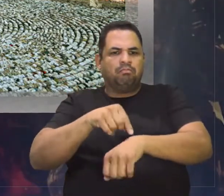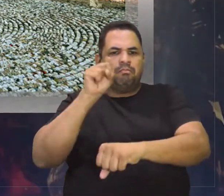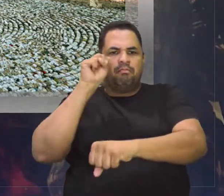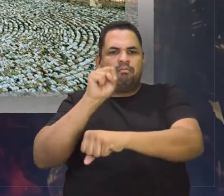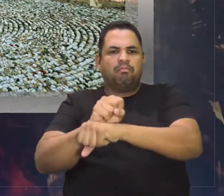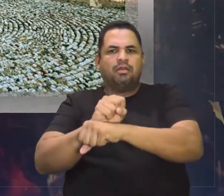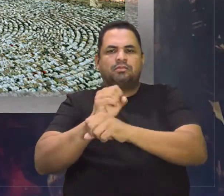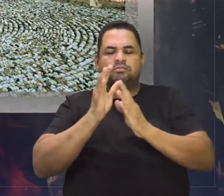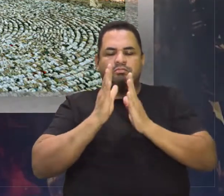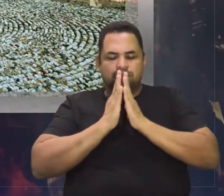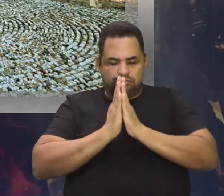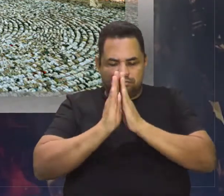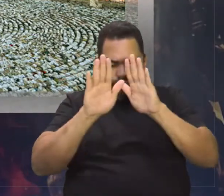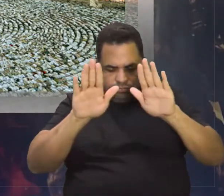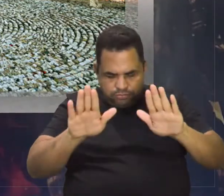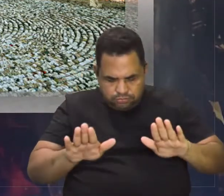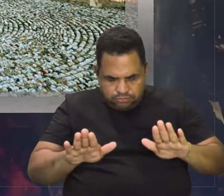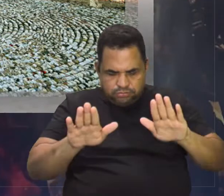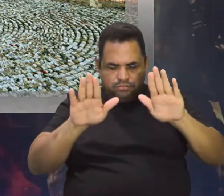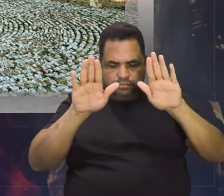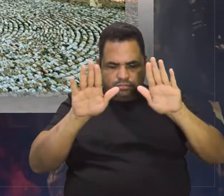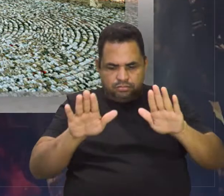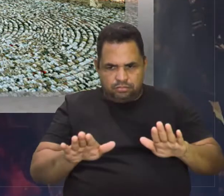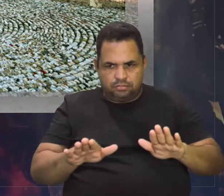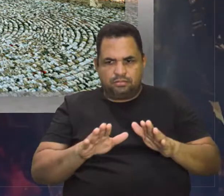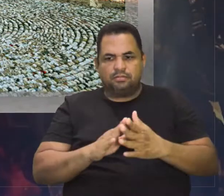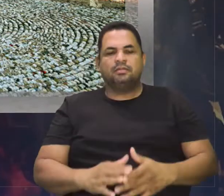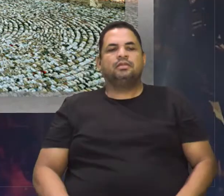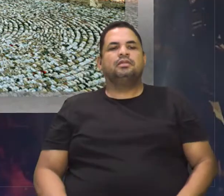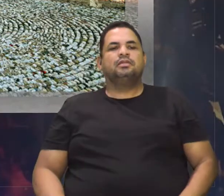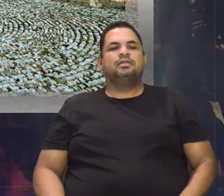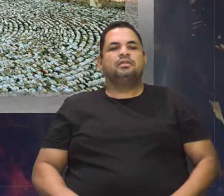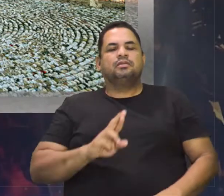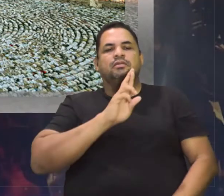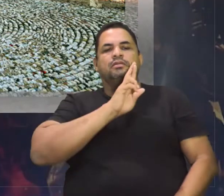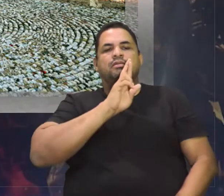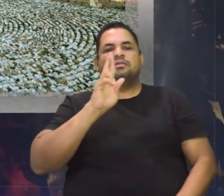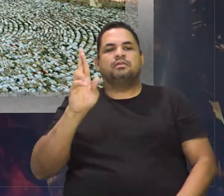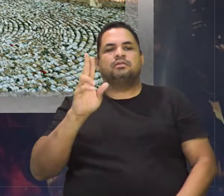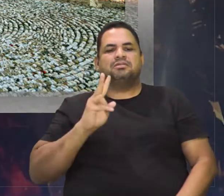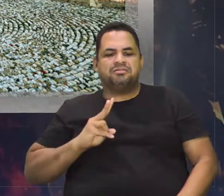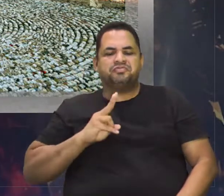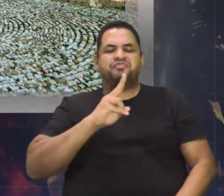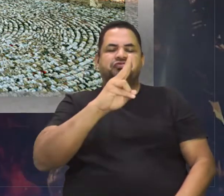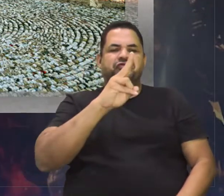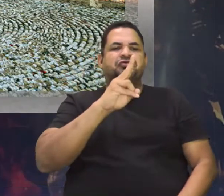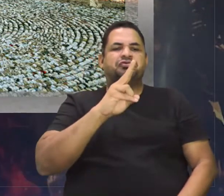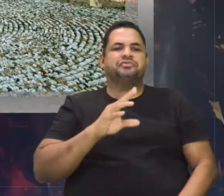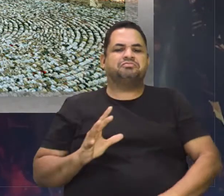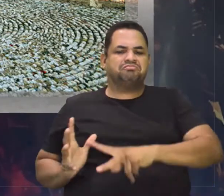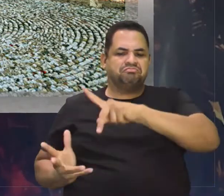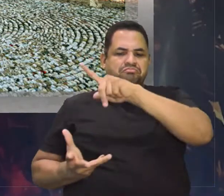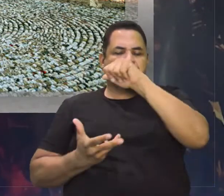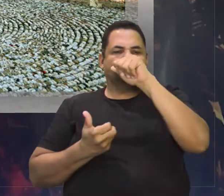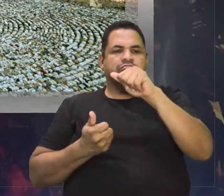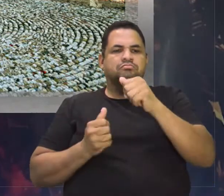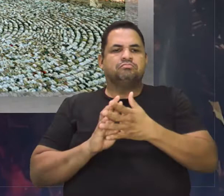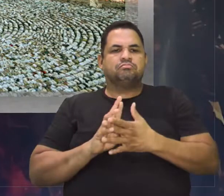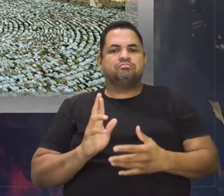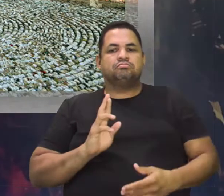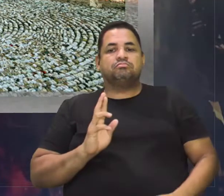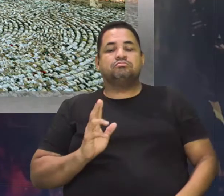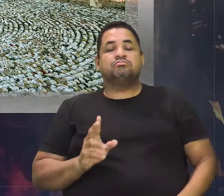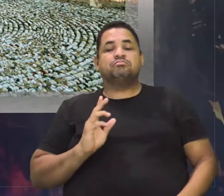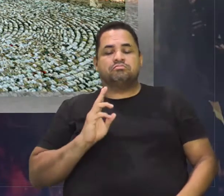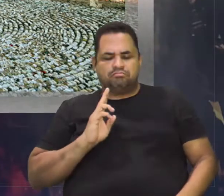a oração delas. Então, o Islã é uma religião muito forte. Quem segue o Islã,